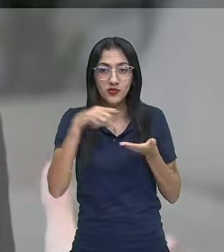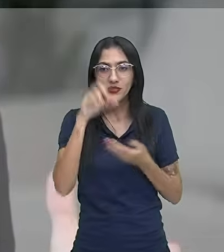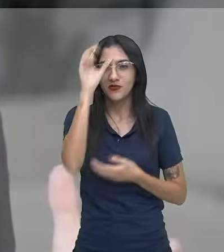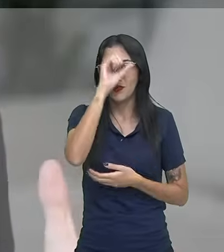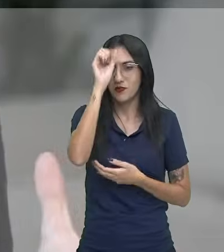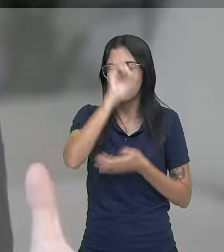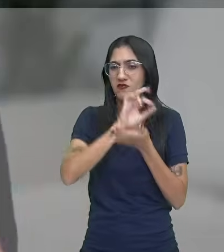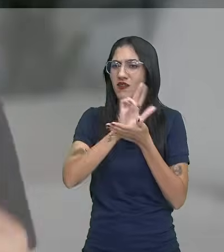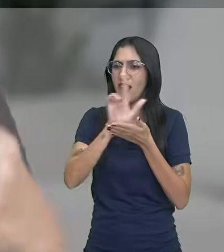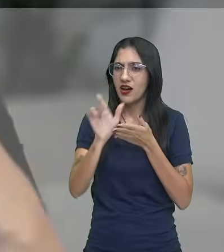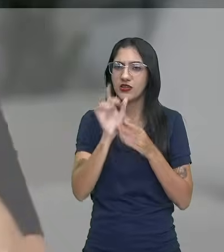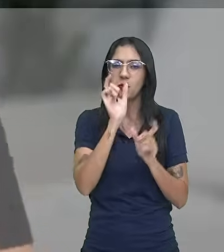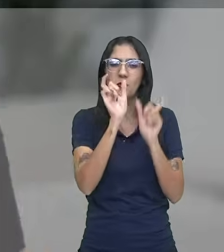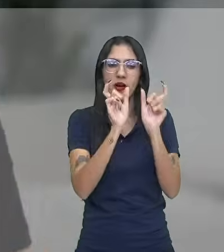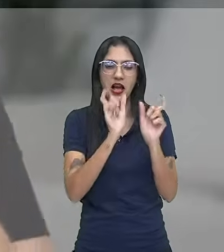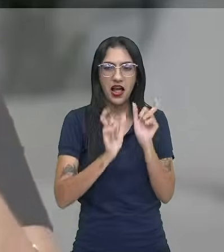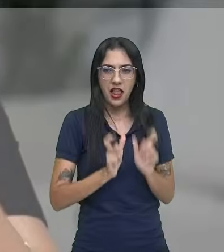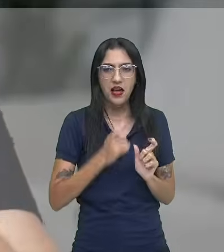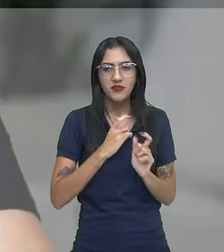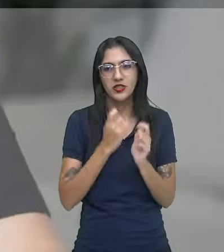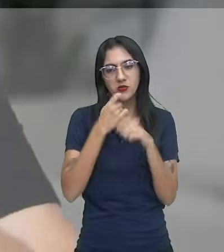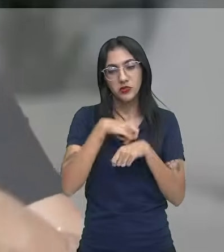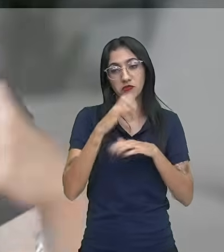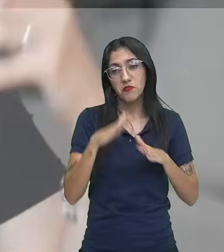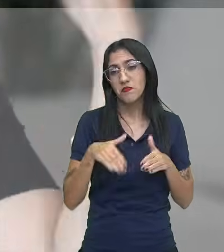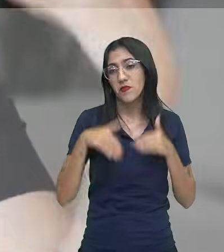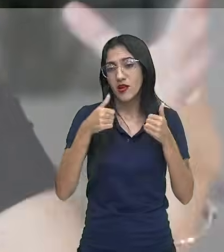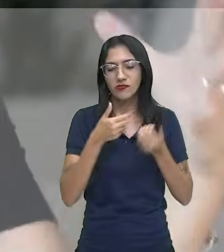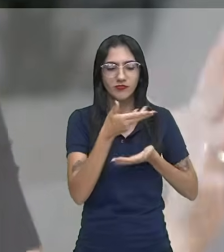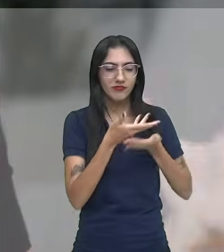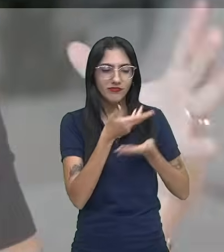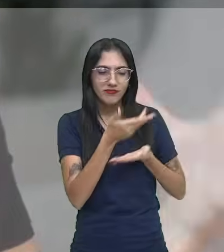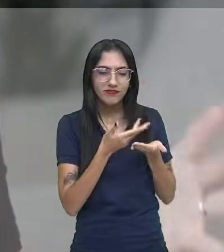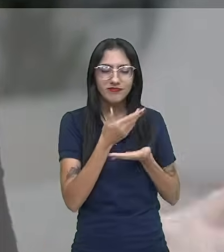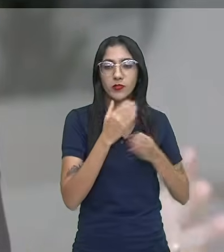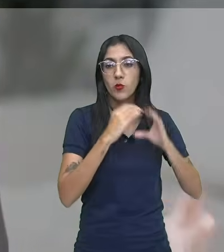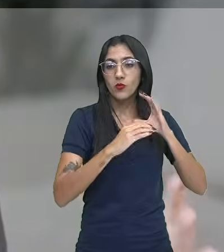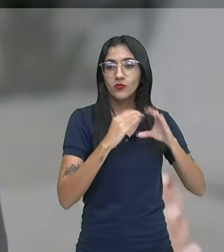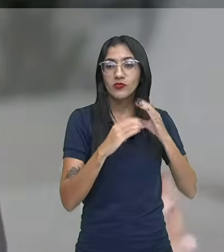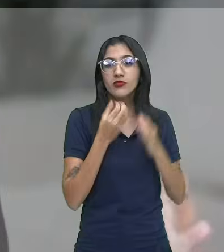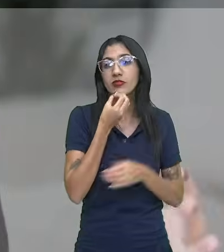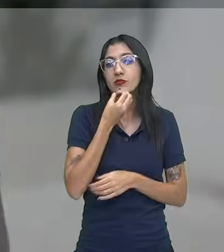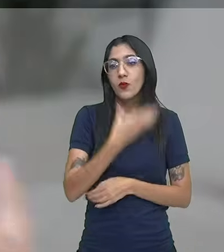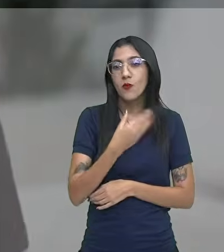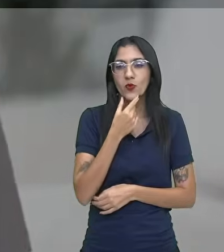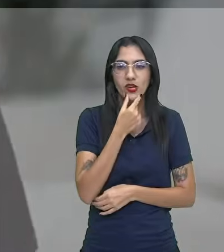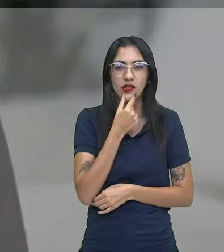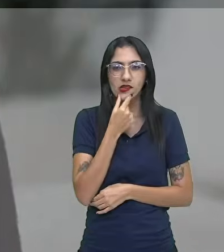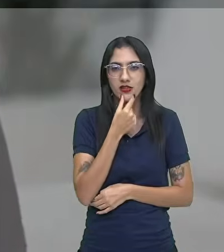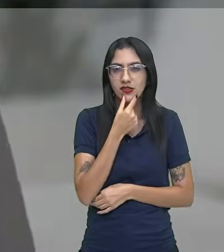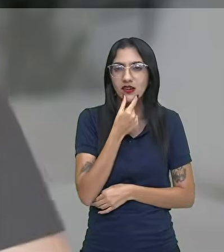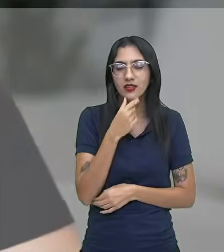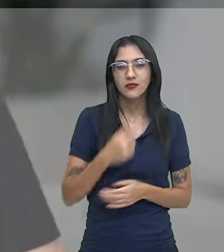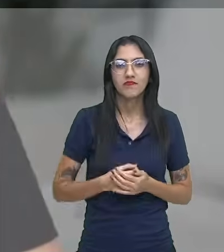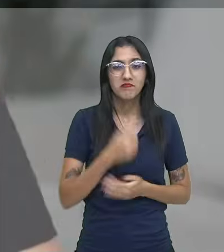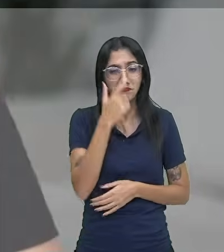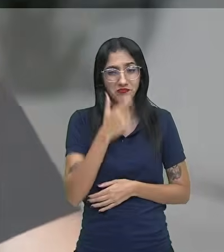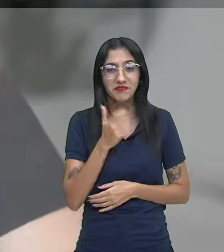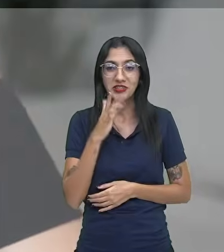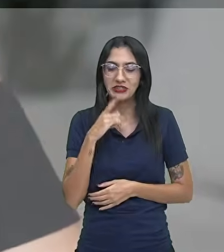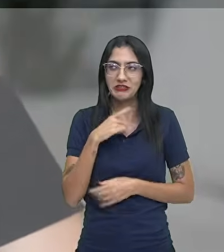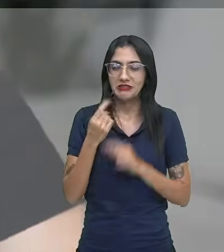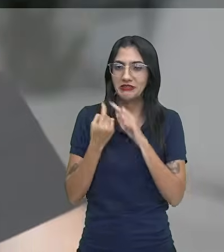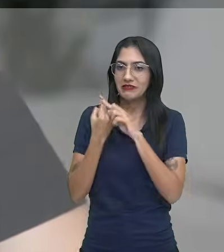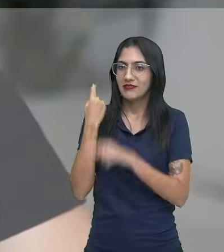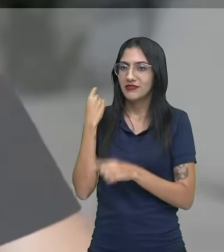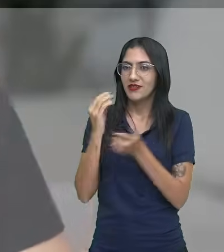diversas expressões para se comunicar, para interagir, para fazer a conversa fluir em inglês mesmo. Eu mesma já senti falta dessas expressões